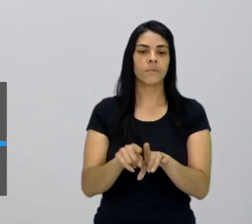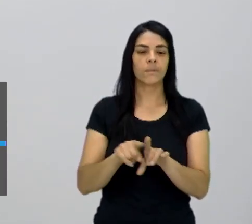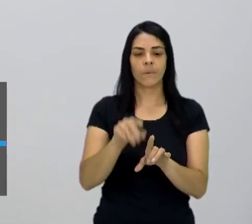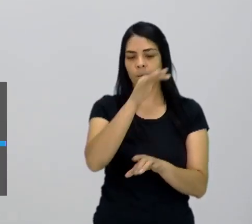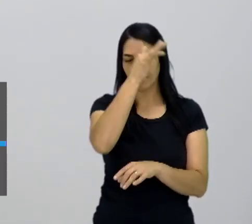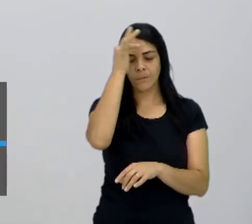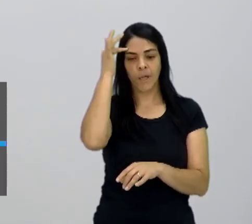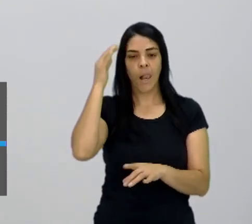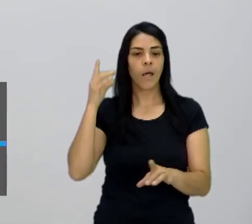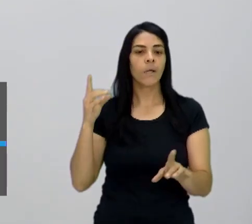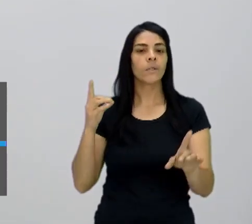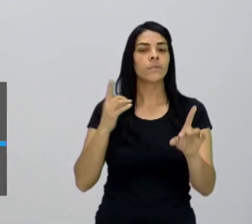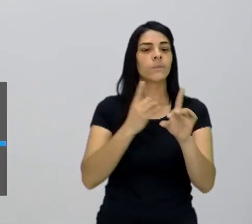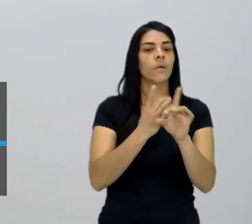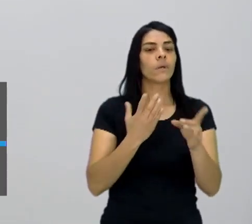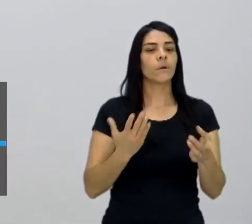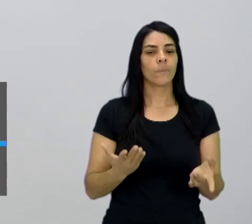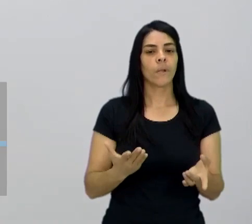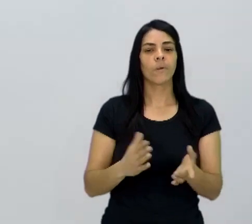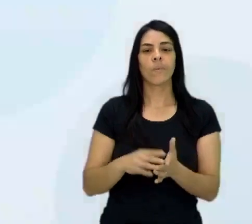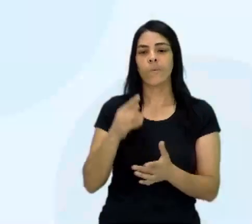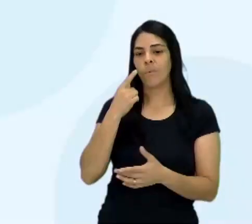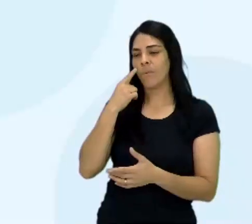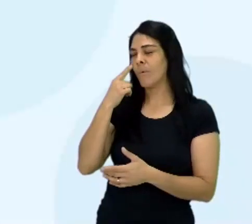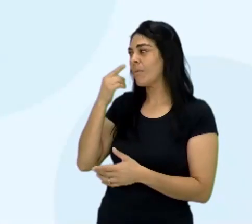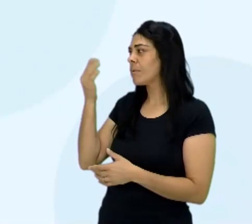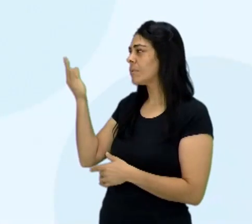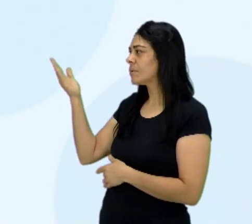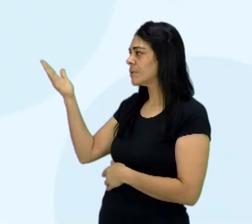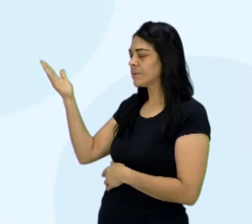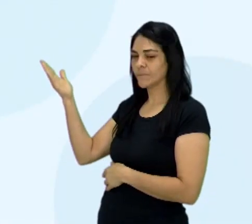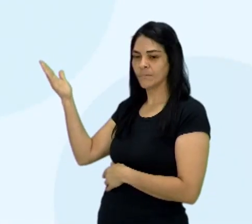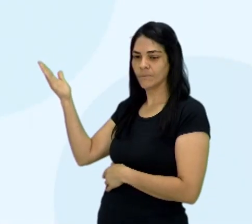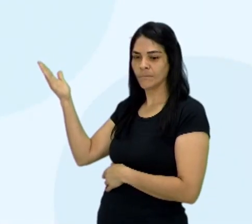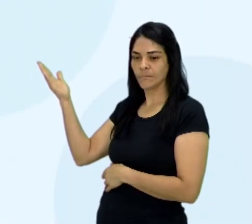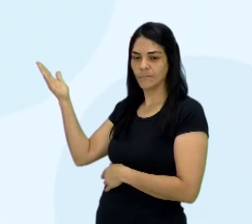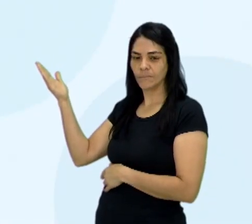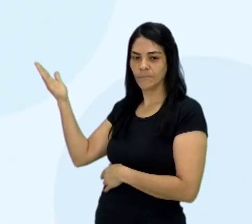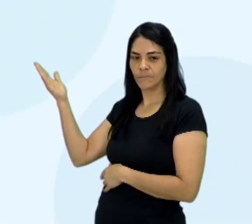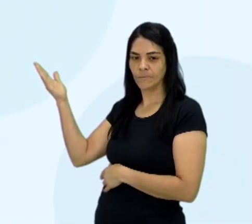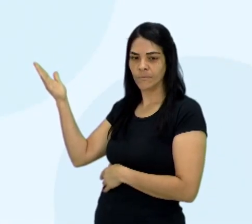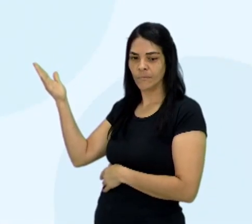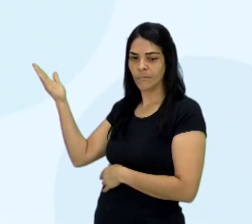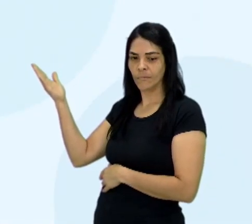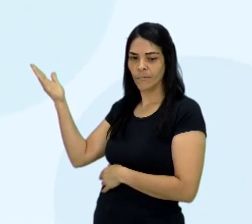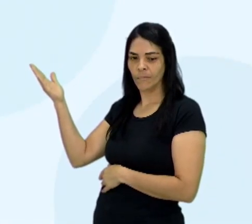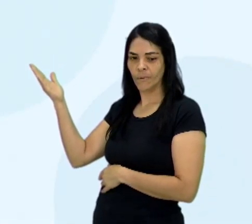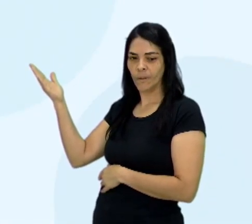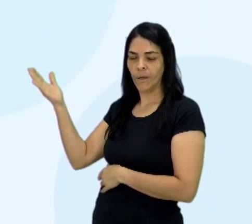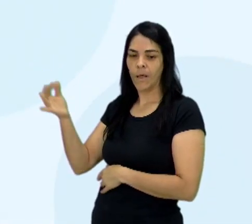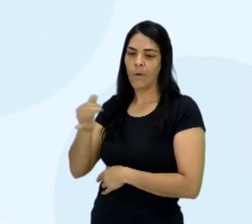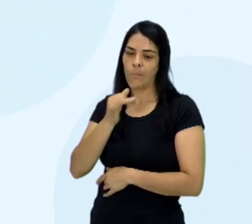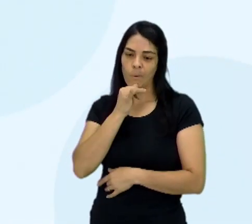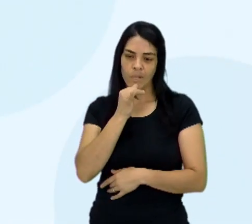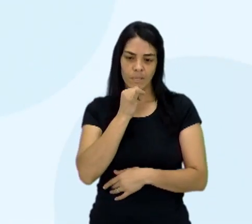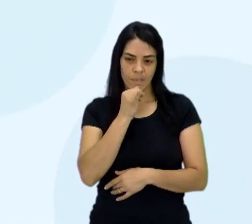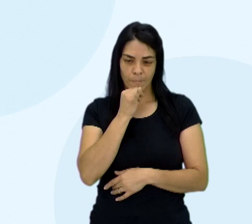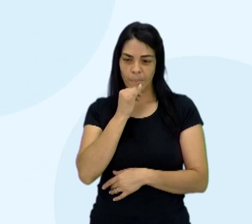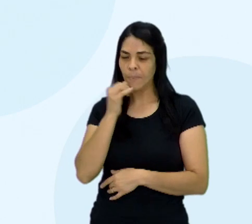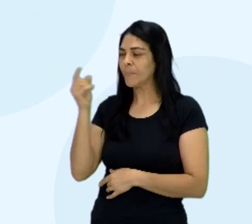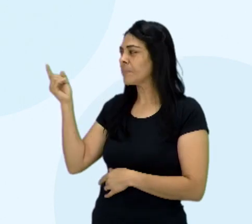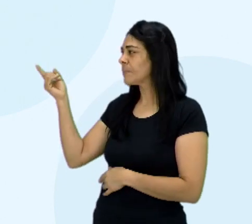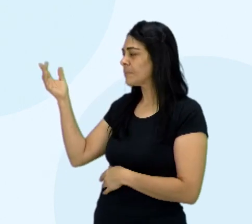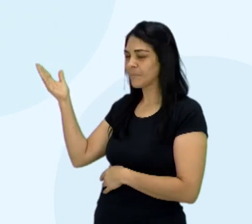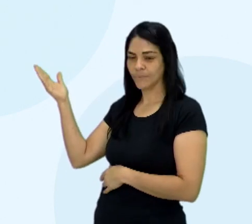E onde que a gente vê esse tipo de coisa? Vou mostrar para vocês onde a gente aplica. Veja aí esse exemplo de aplicação, ó. Lá